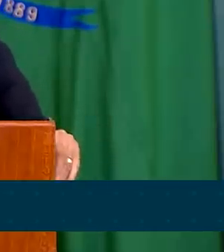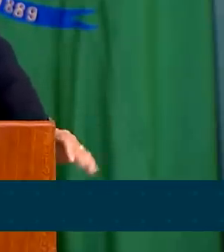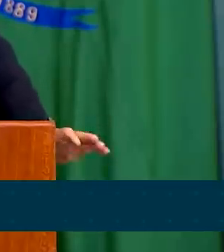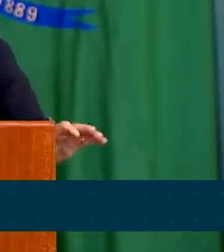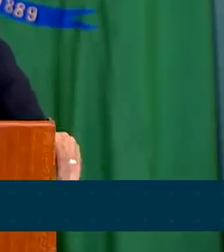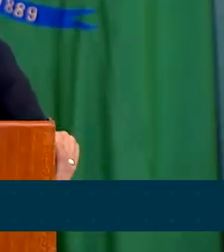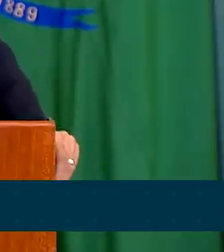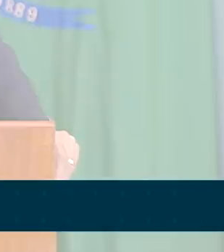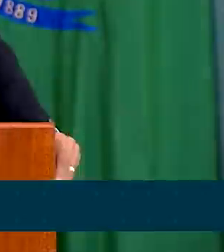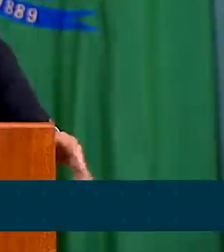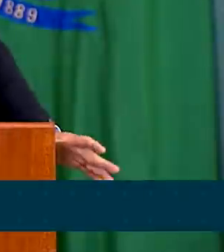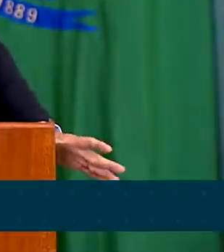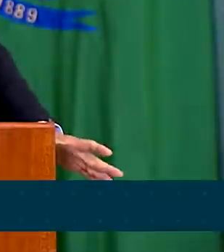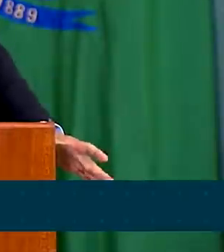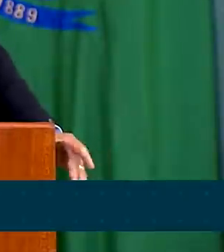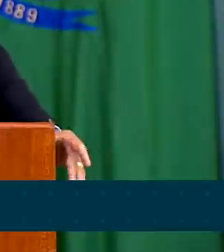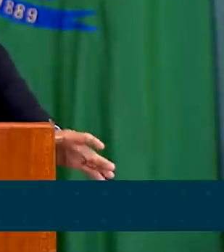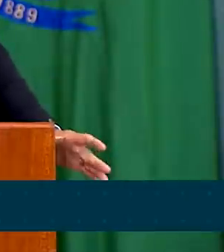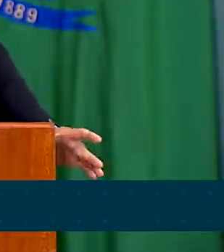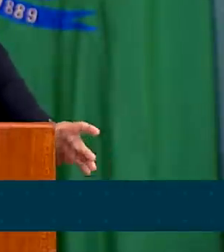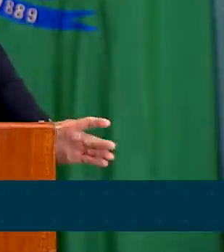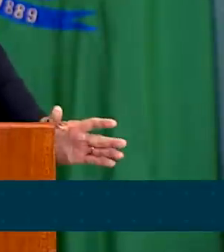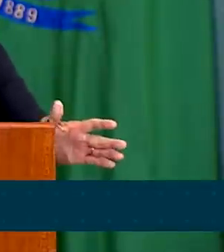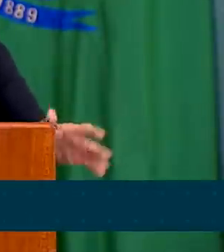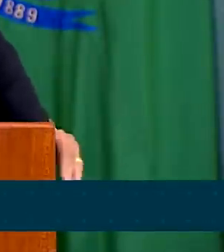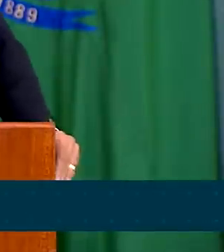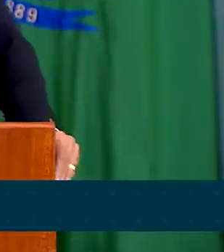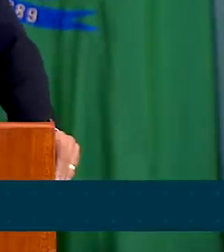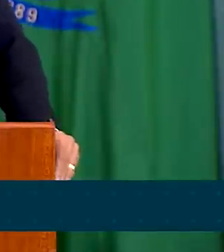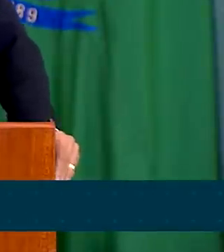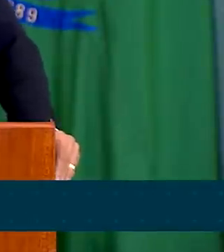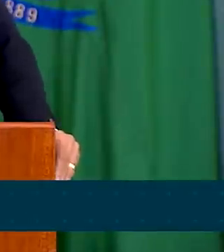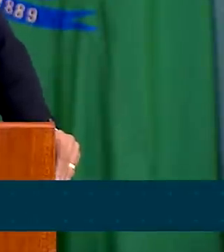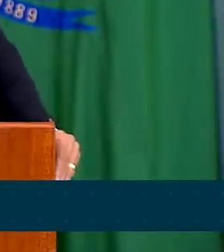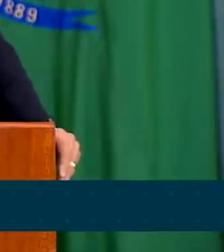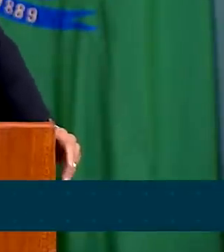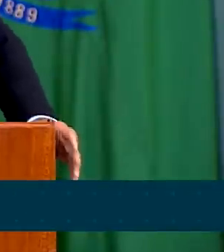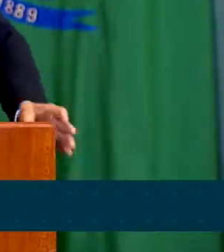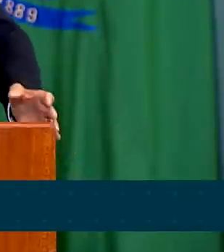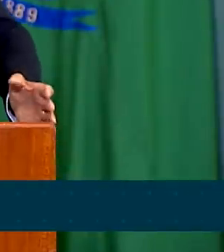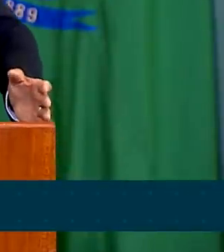é mesma coisa Imagine só tiver finalização